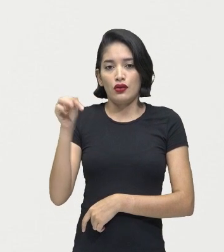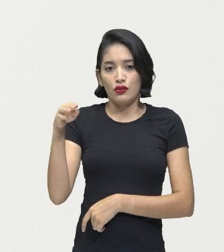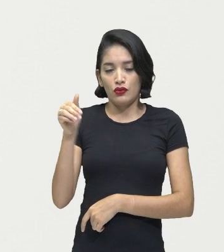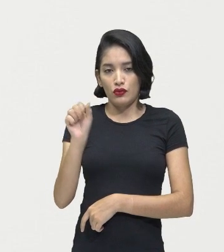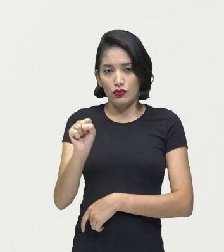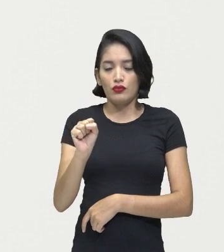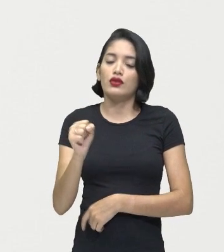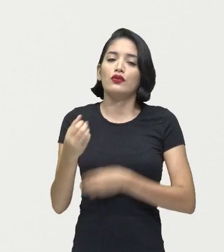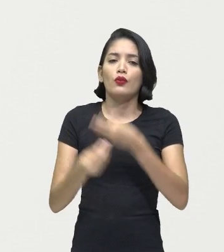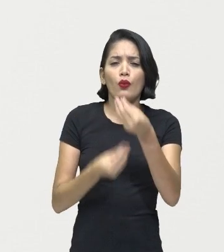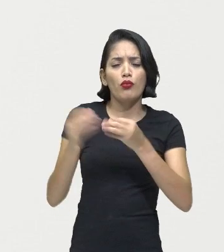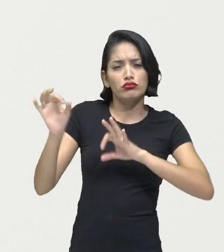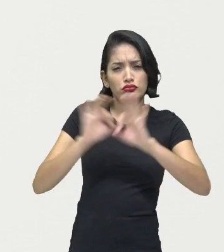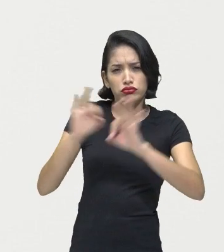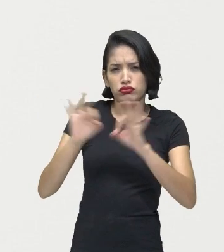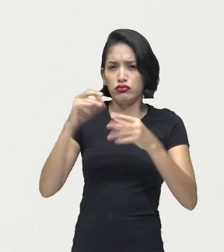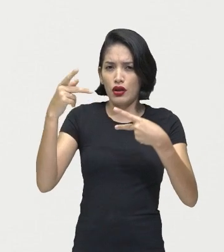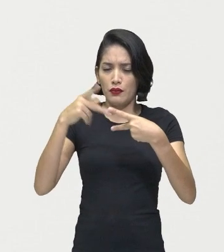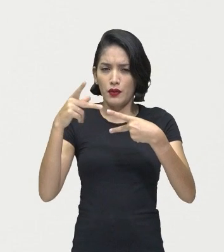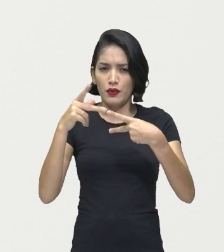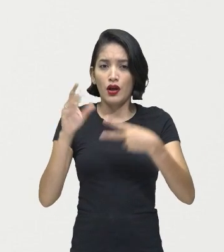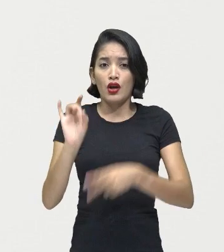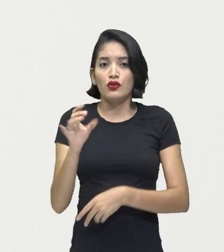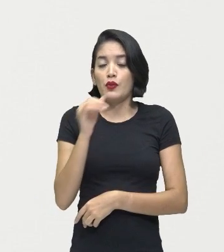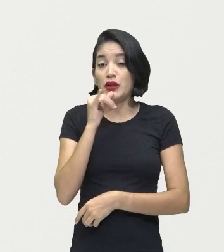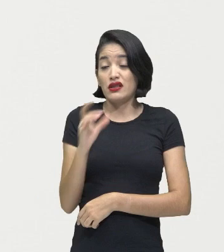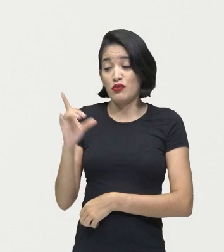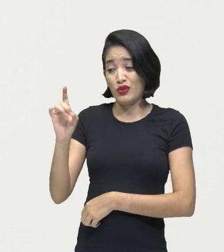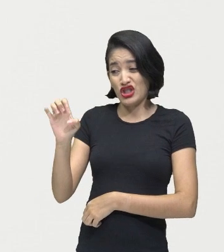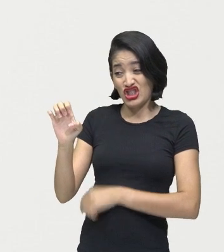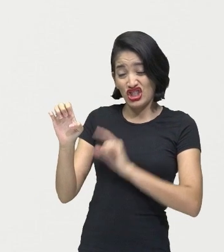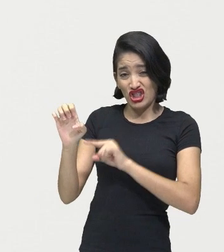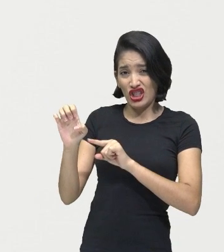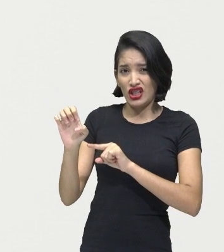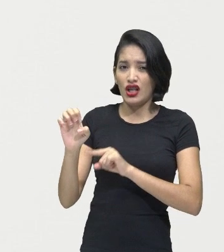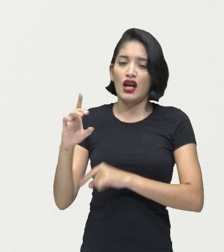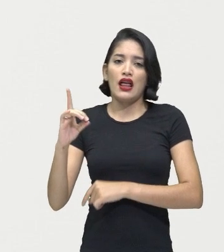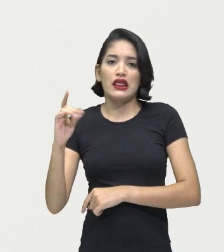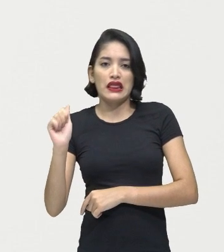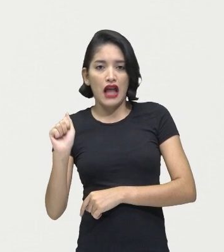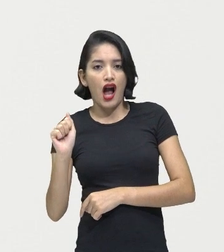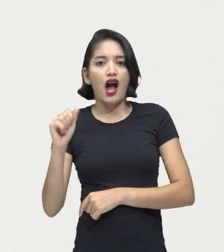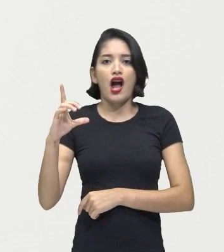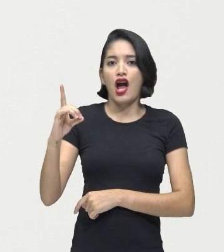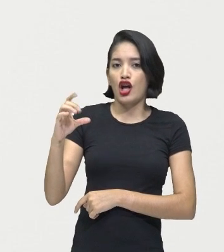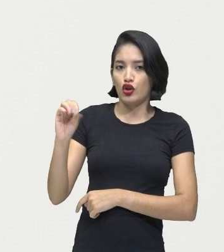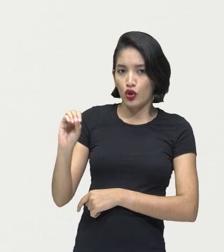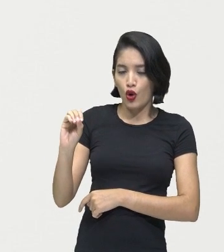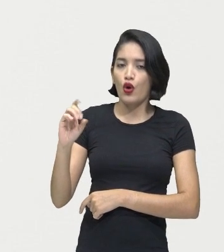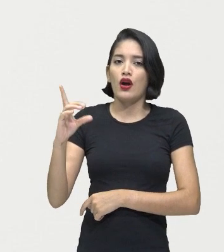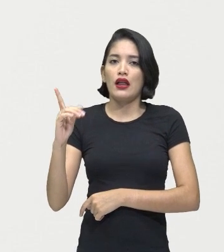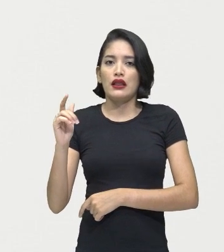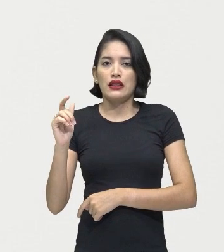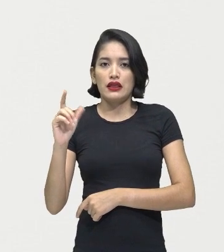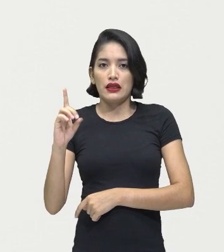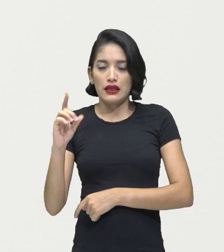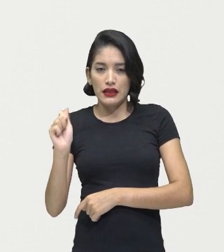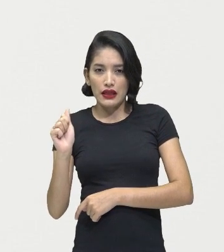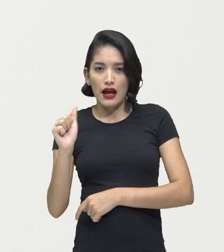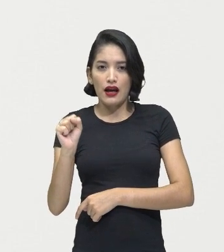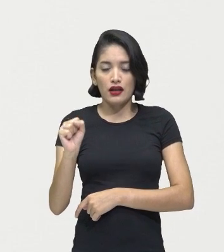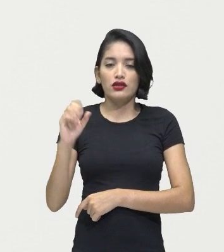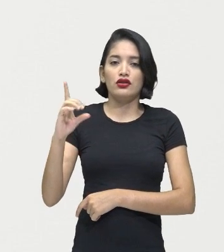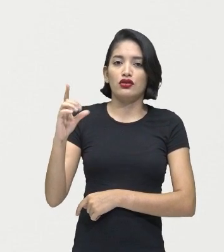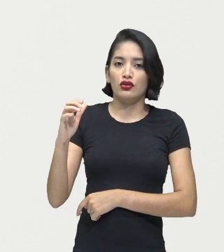da formação da preposição. Então, não é só o de, né? O da, o dó, o das, o dós, né?